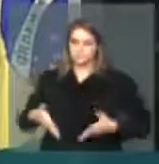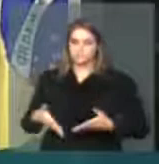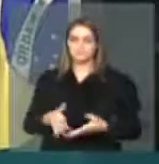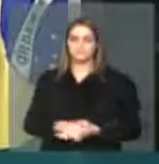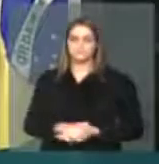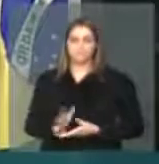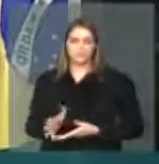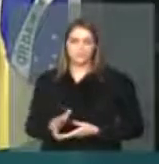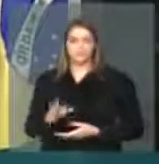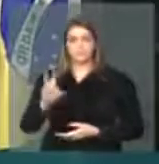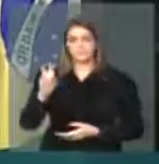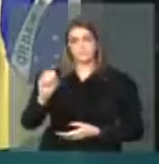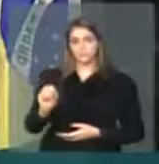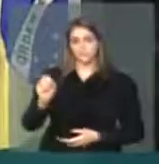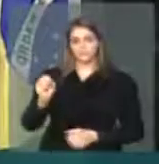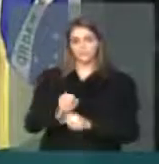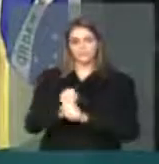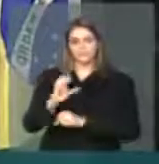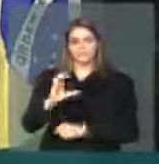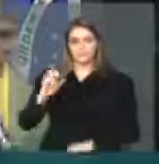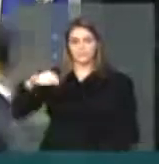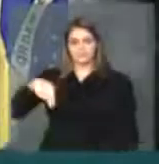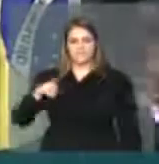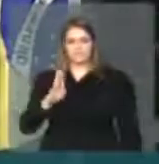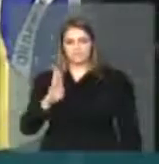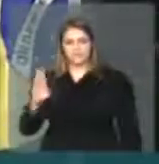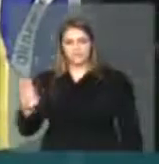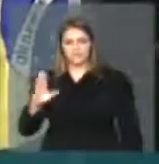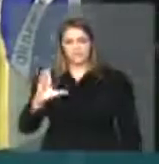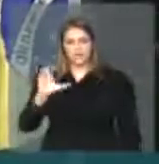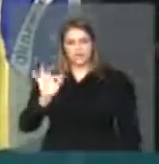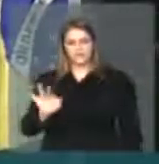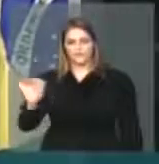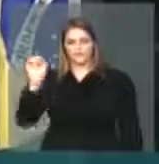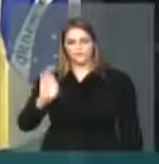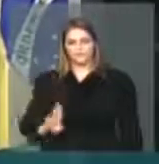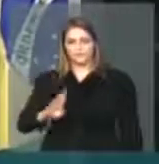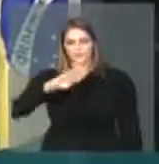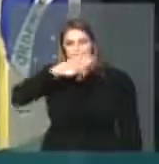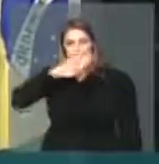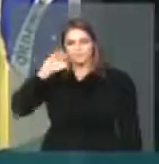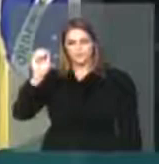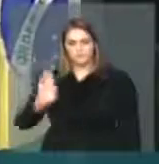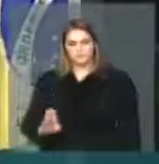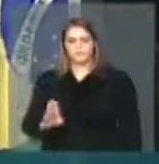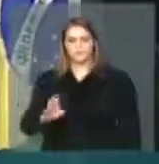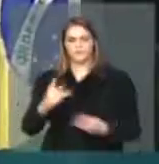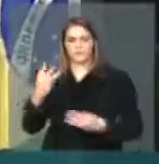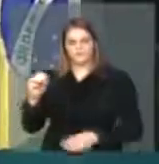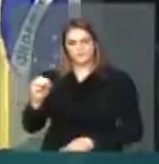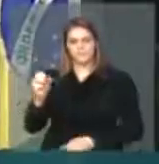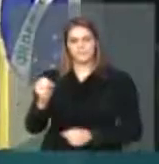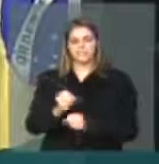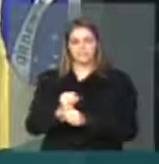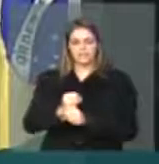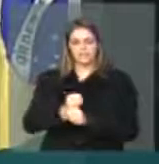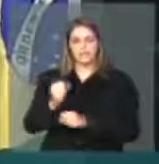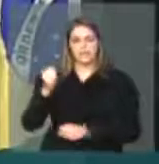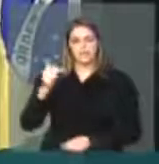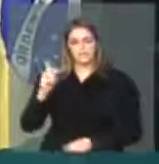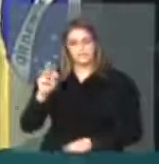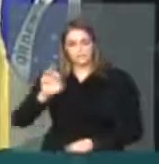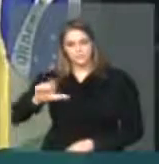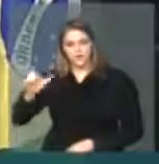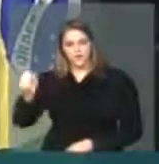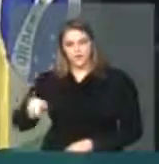50 anos da CNBB, da Conferência Nacional dos Bispos do Brasil, os 30 anos da Pastoral da Criança,